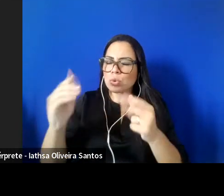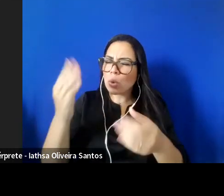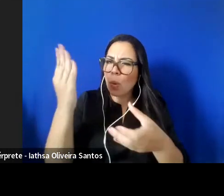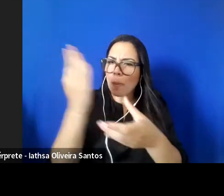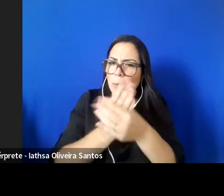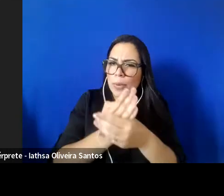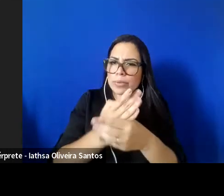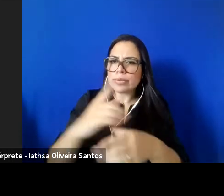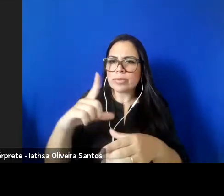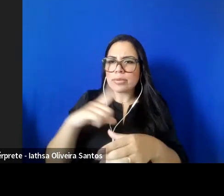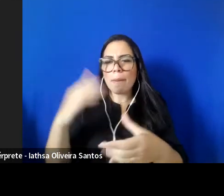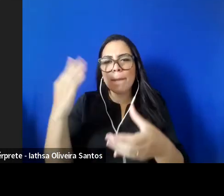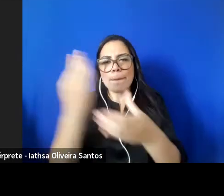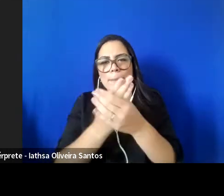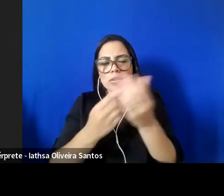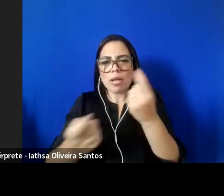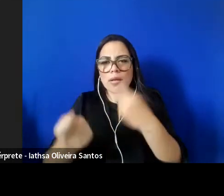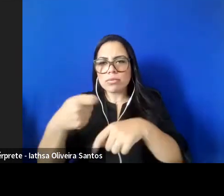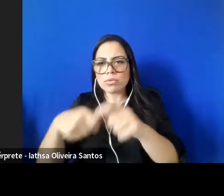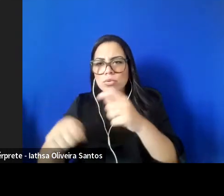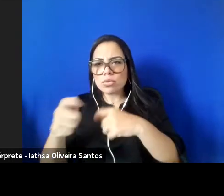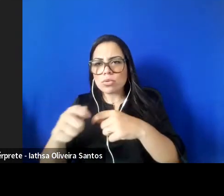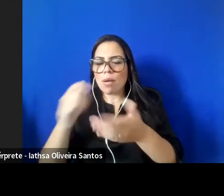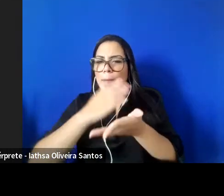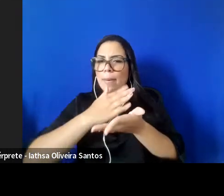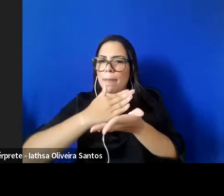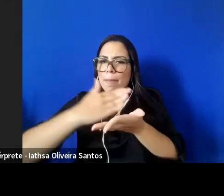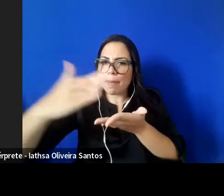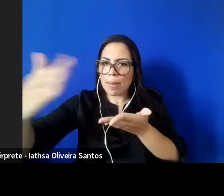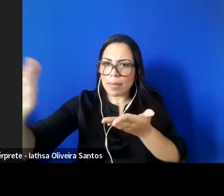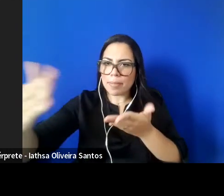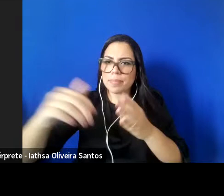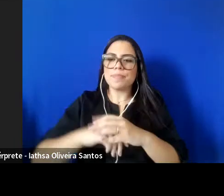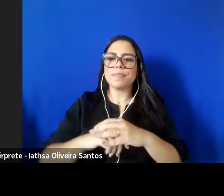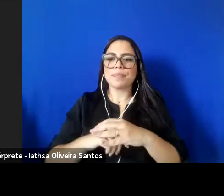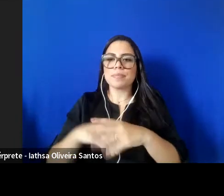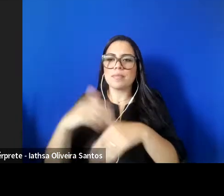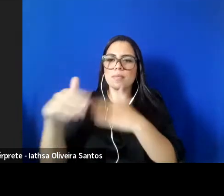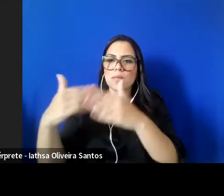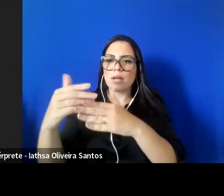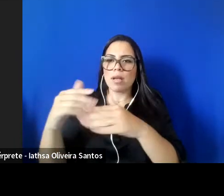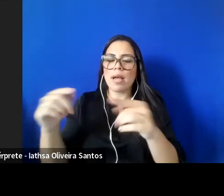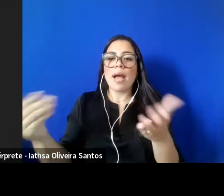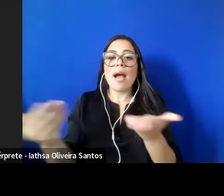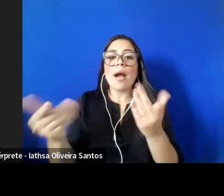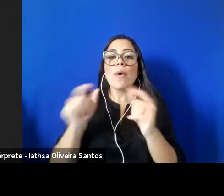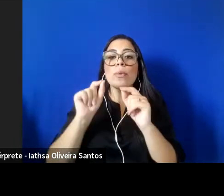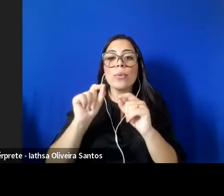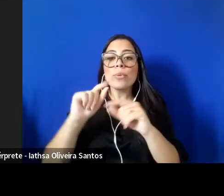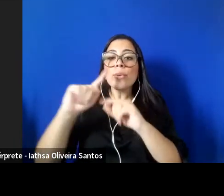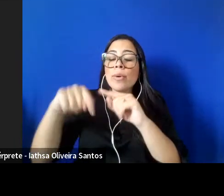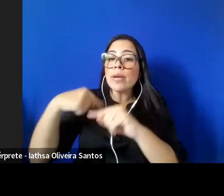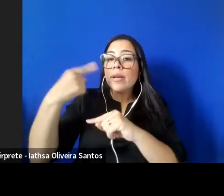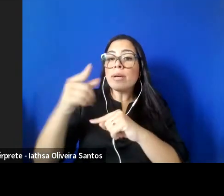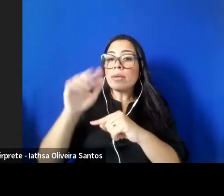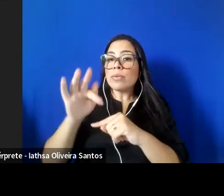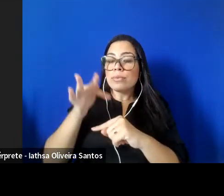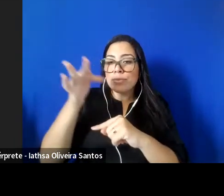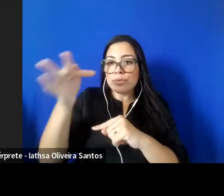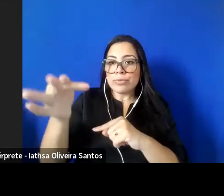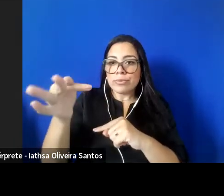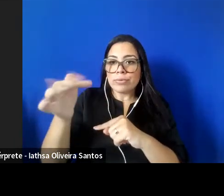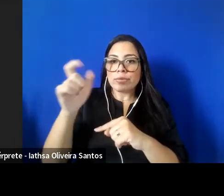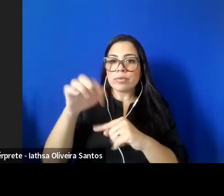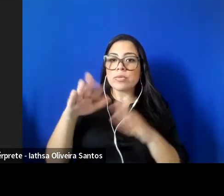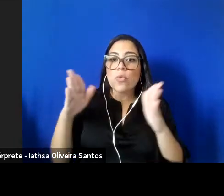tem processo administrativo, passa por todas as etapas. Então, a próxima agora é justamente focar